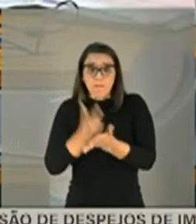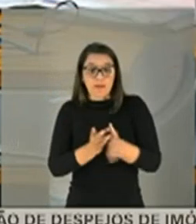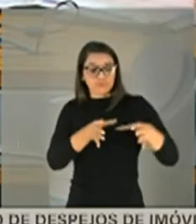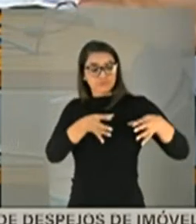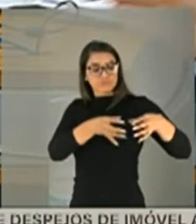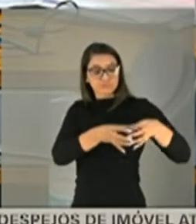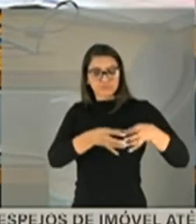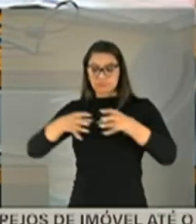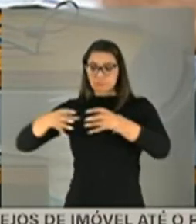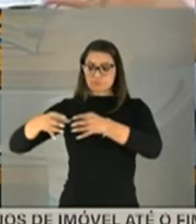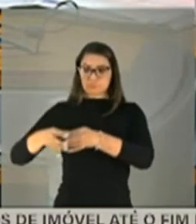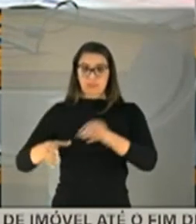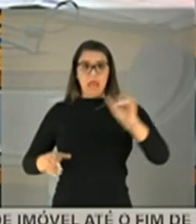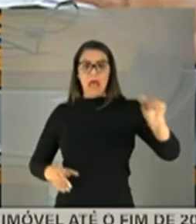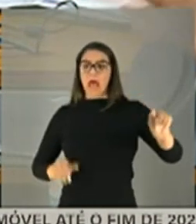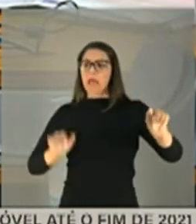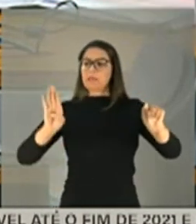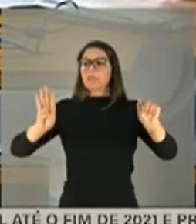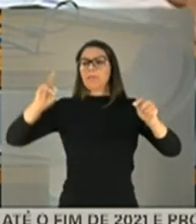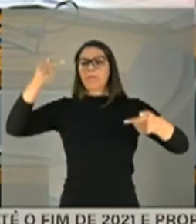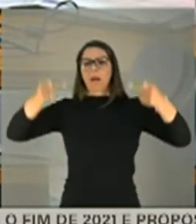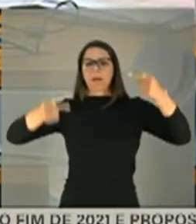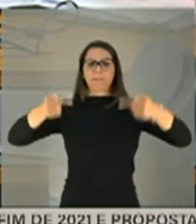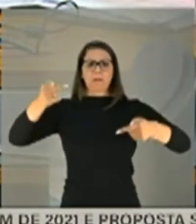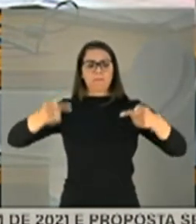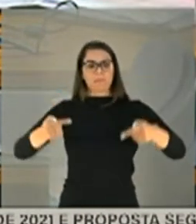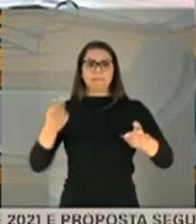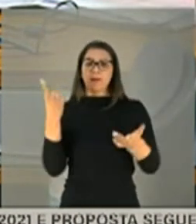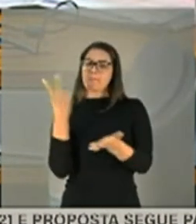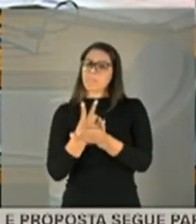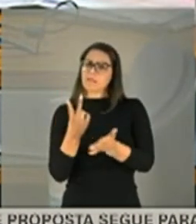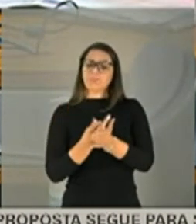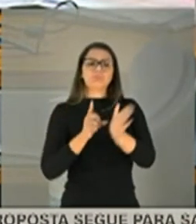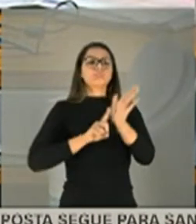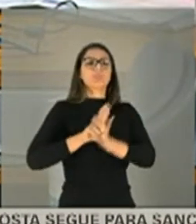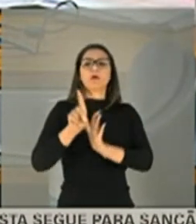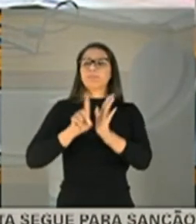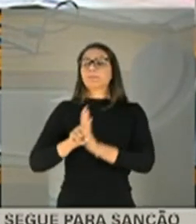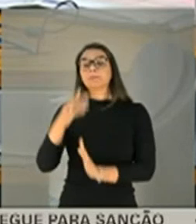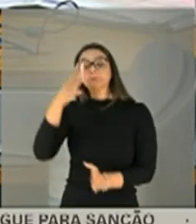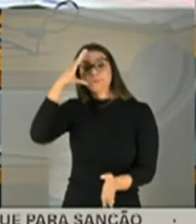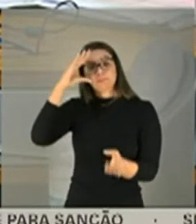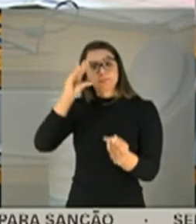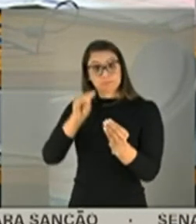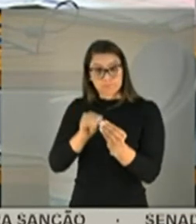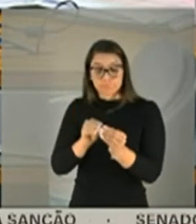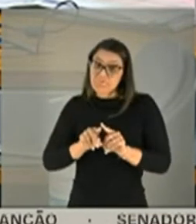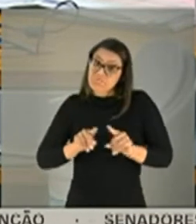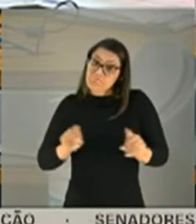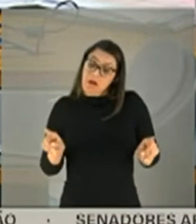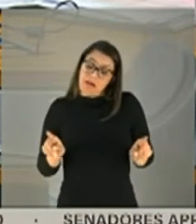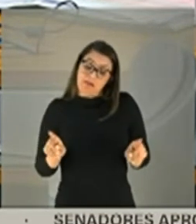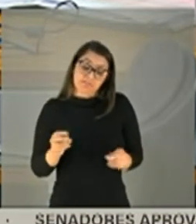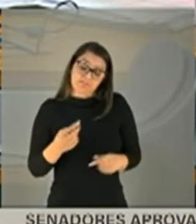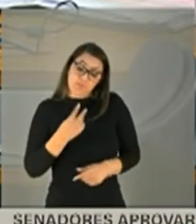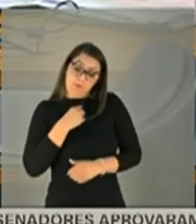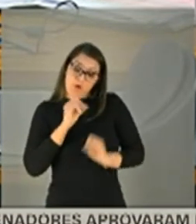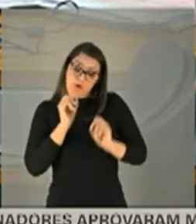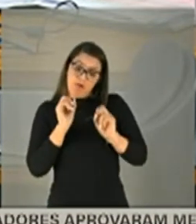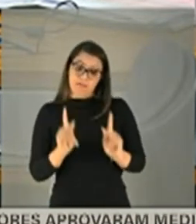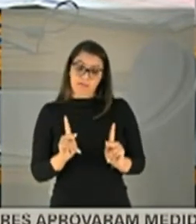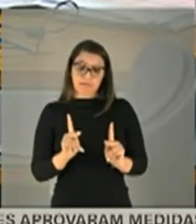duas posições divergentes para que a gente pudesse fazer as mesmas perguntas e tirar as conclusões. Mas, enfim, é o que temos e é